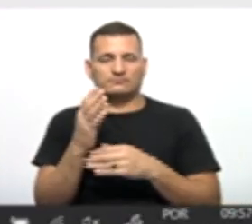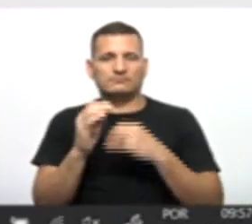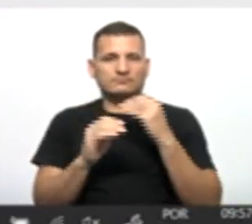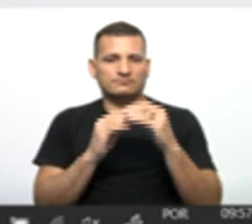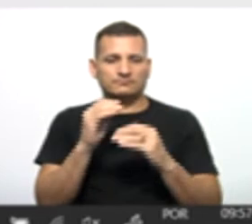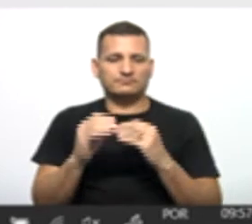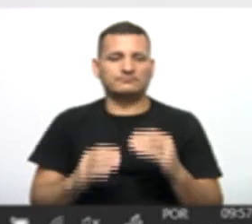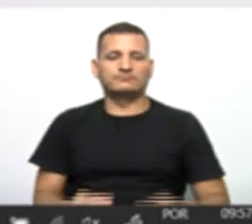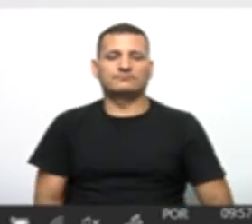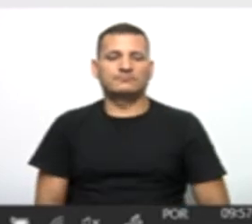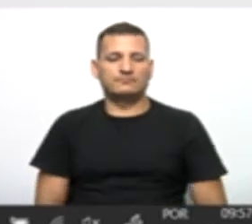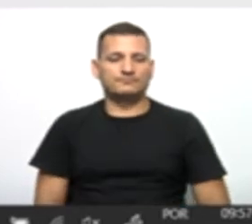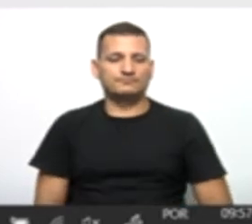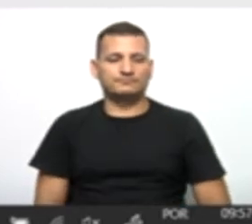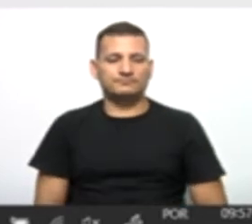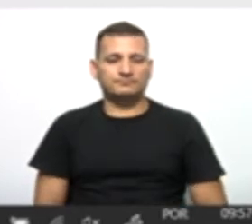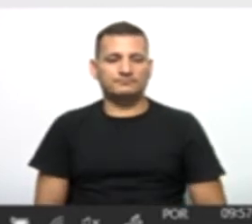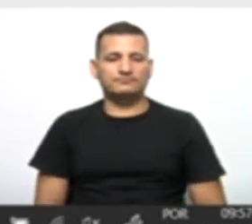create